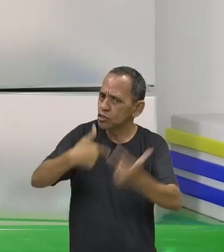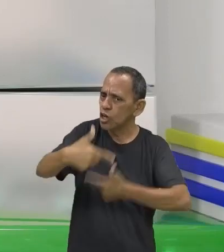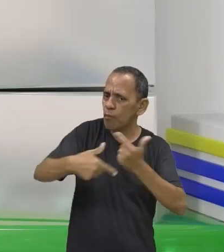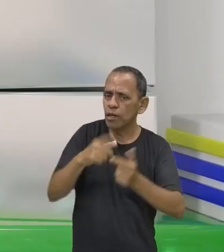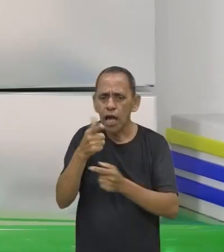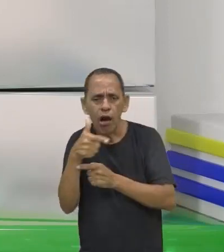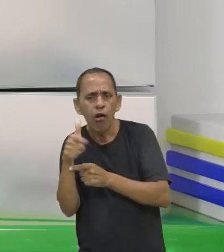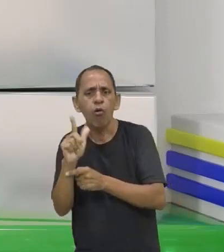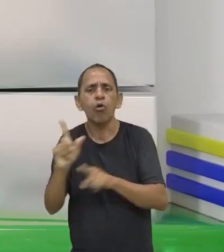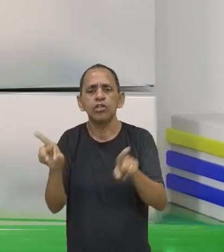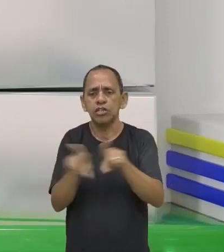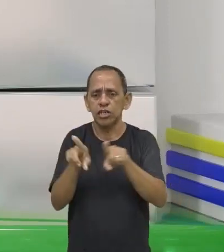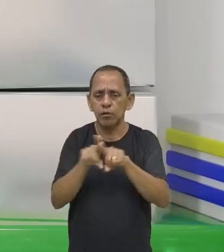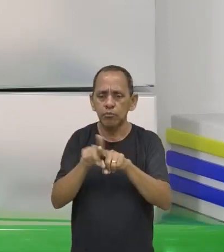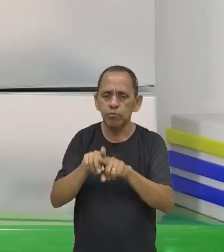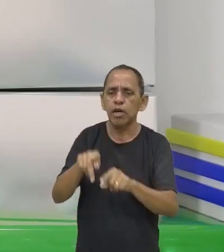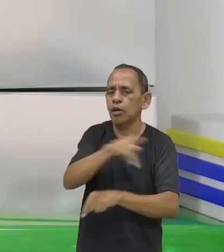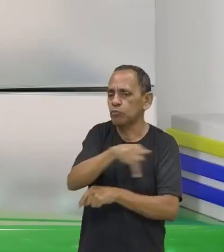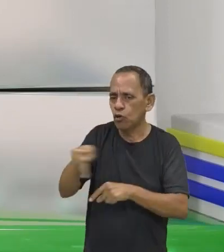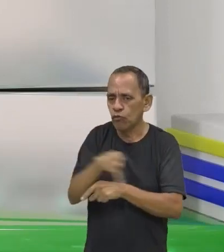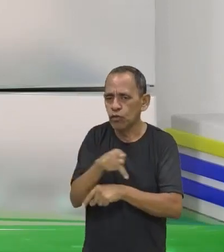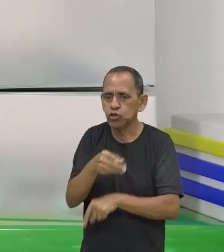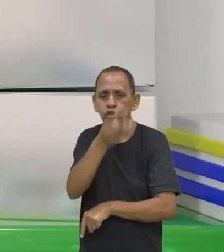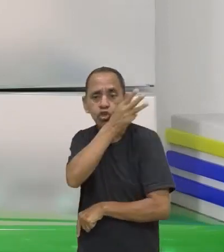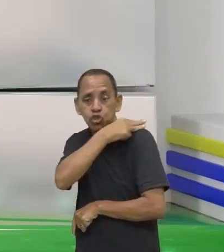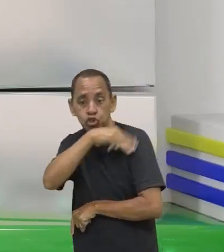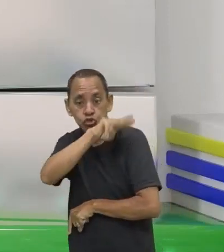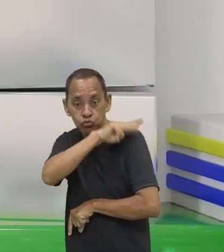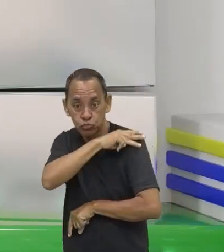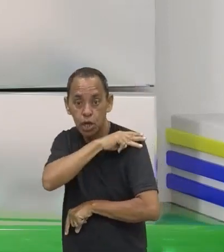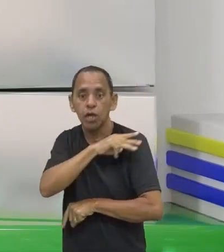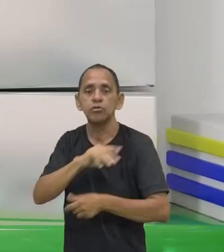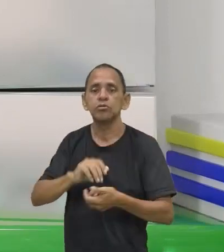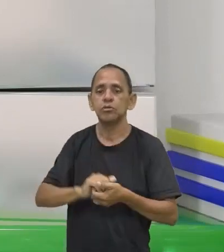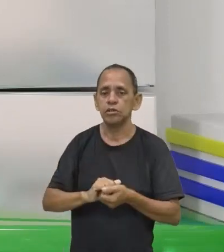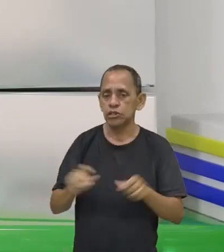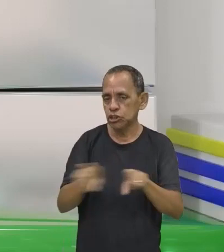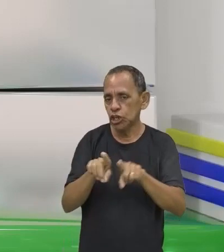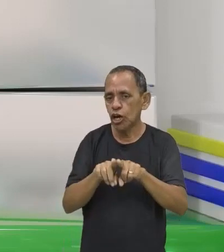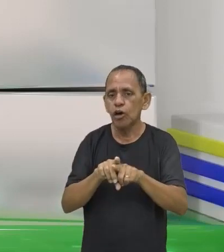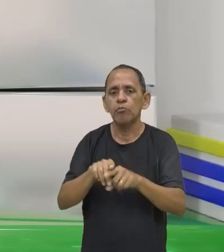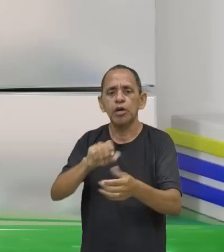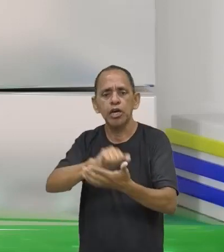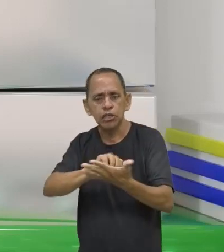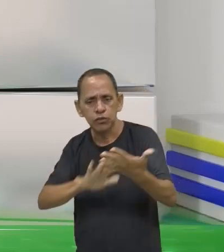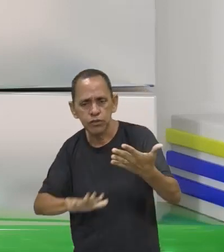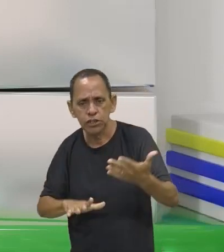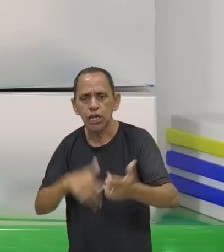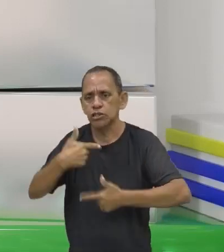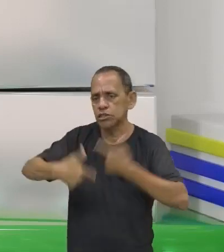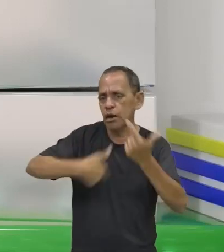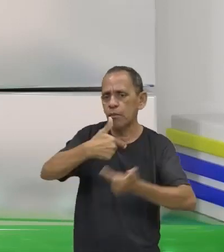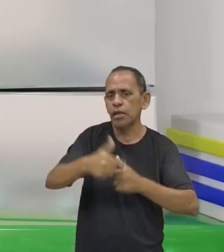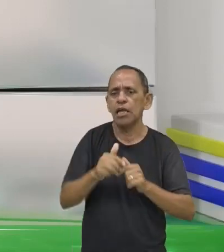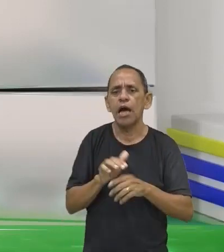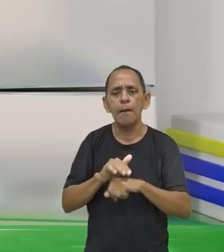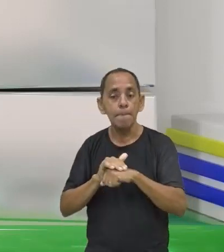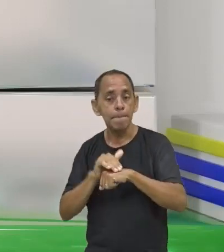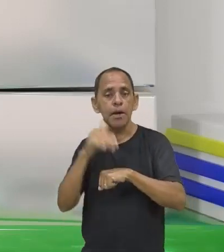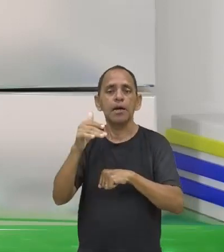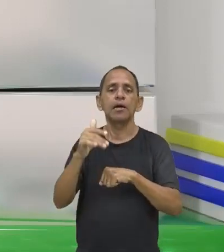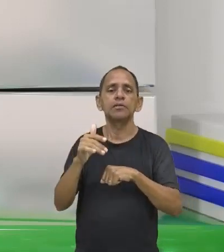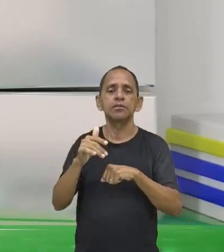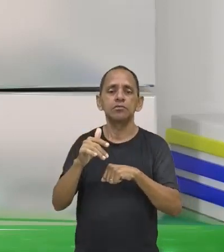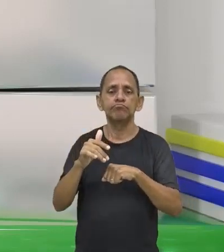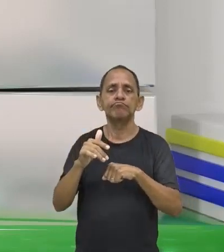ensino médio, que tem alunos que são vestibulantes, que querem exercitar muito mais aquilo que foi trabalhado durante as aulas pelos ministrantes.